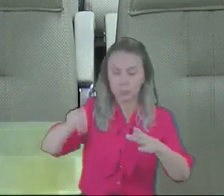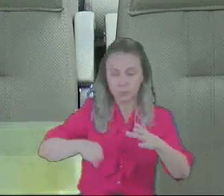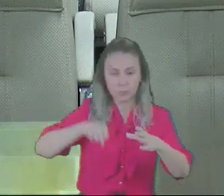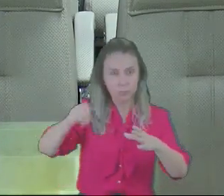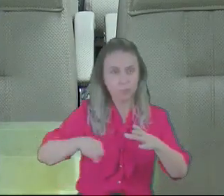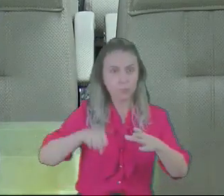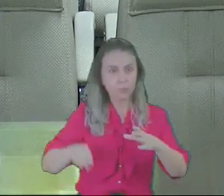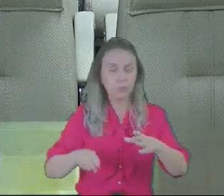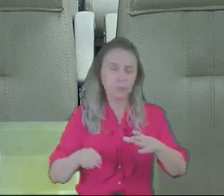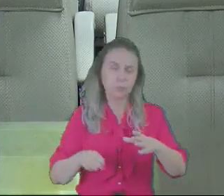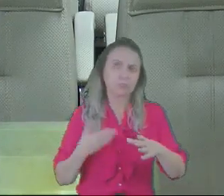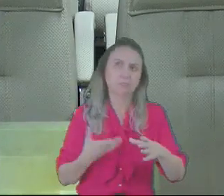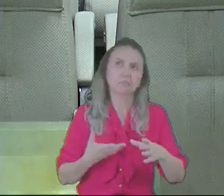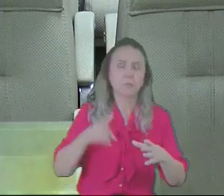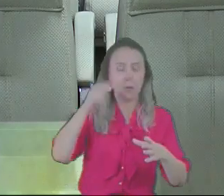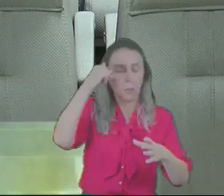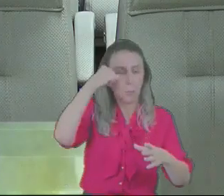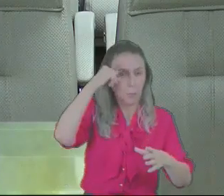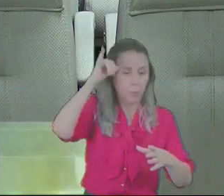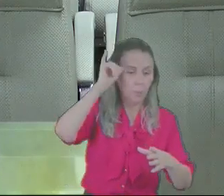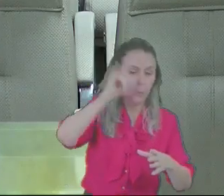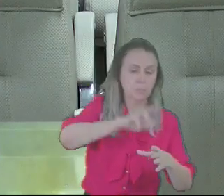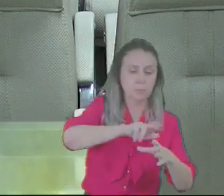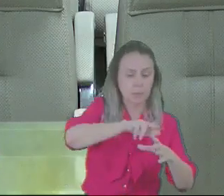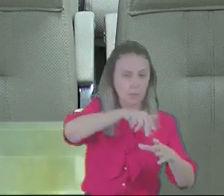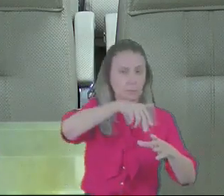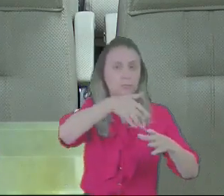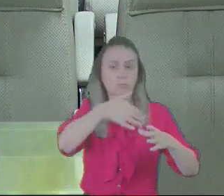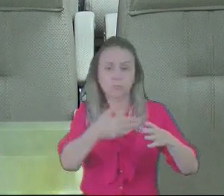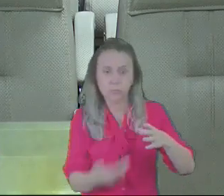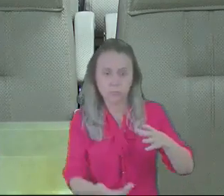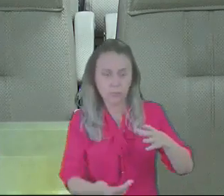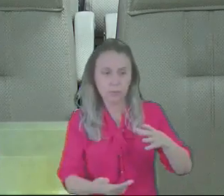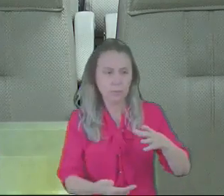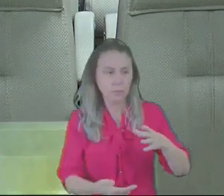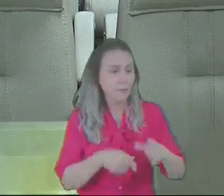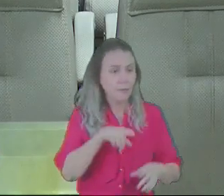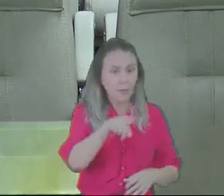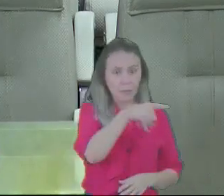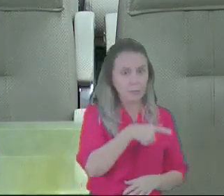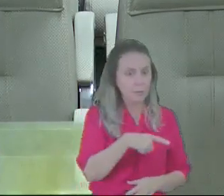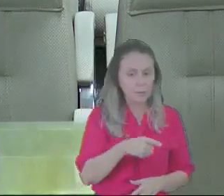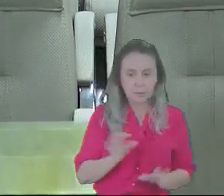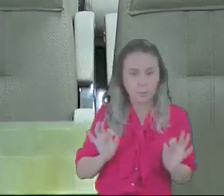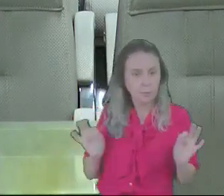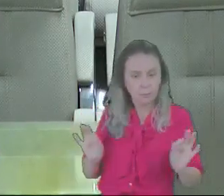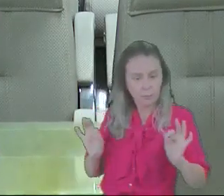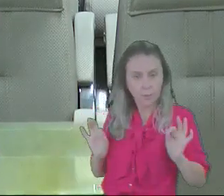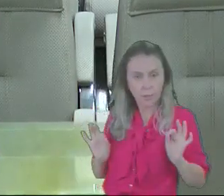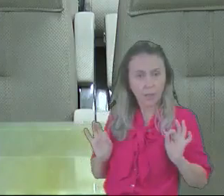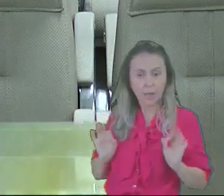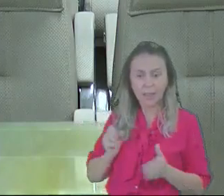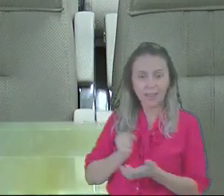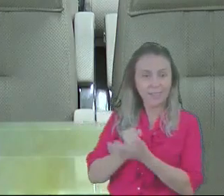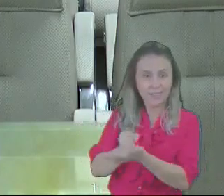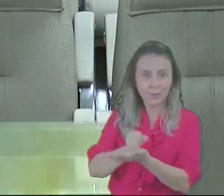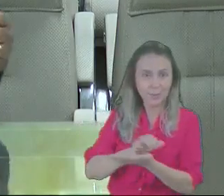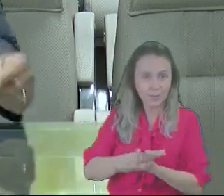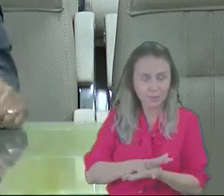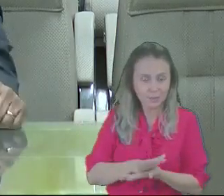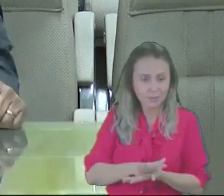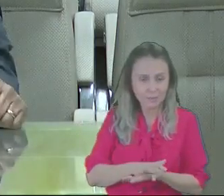ou boi ou não tire dele logo e nada lhe podiam replicar sobre